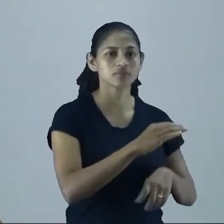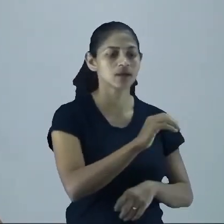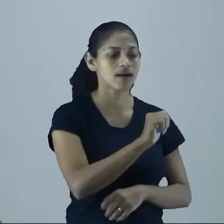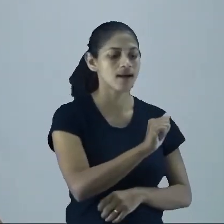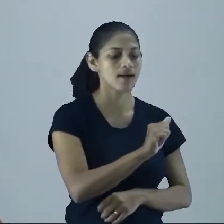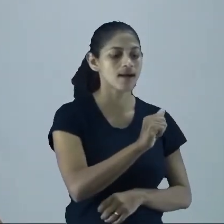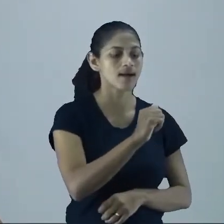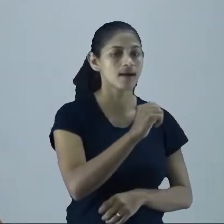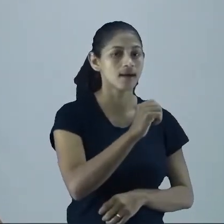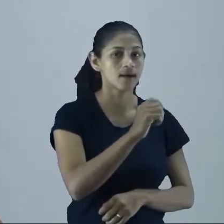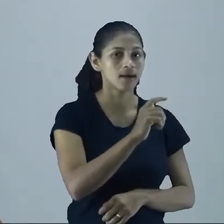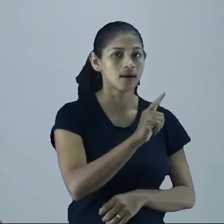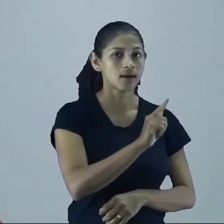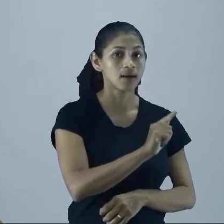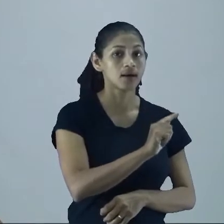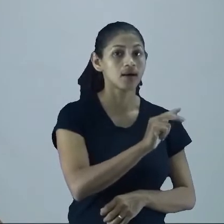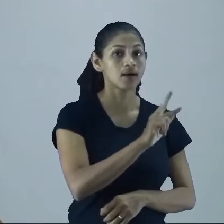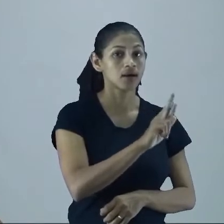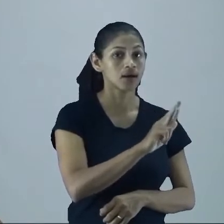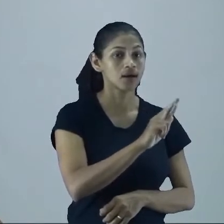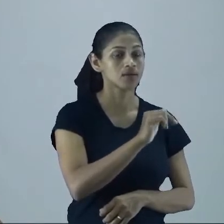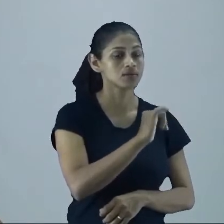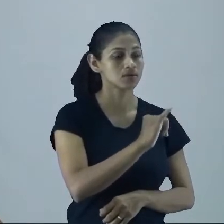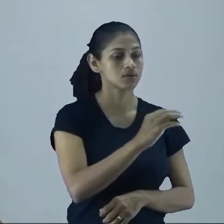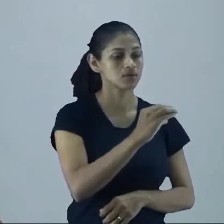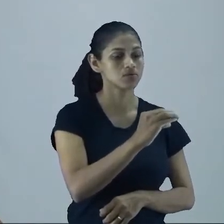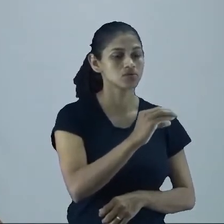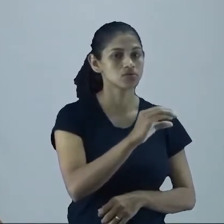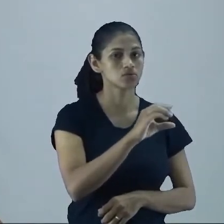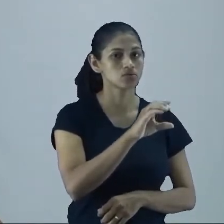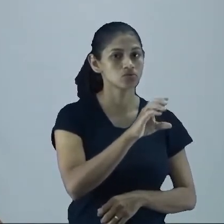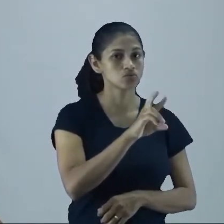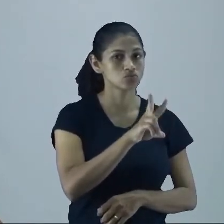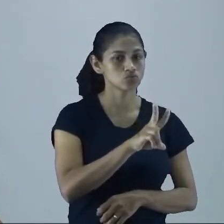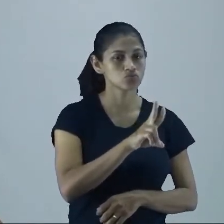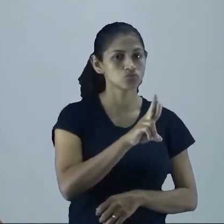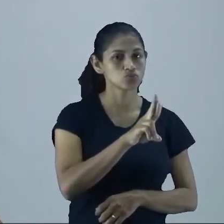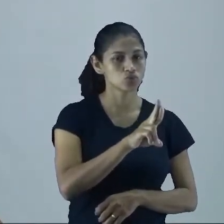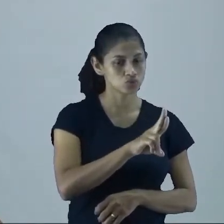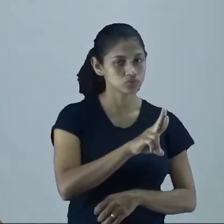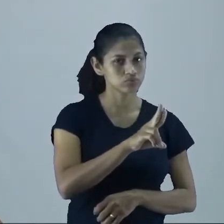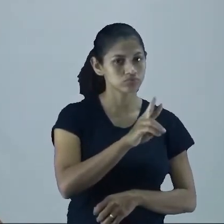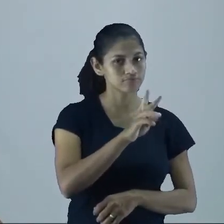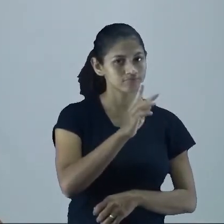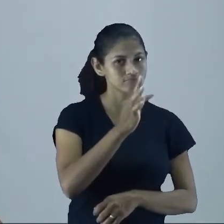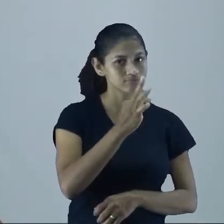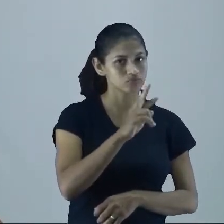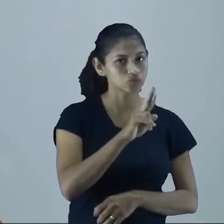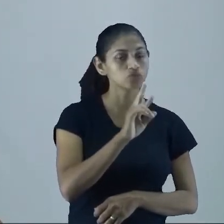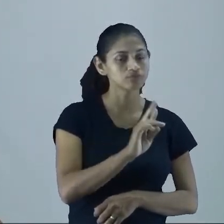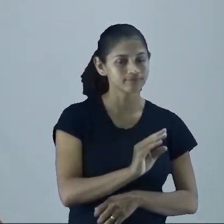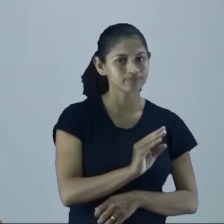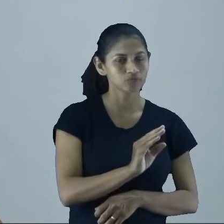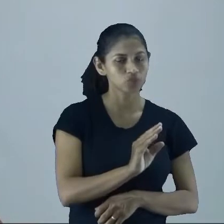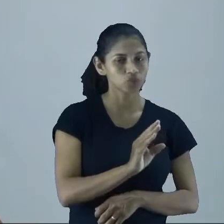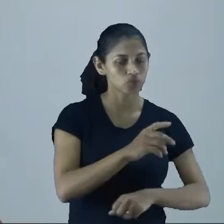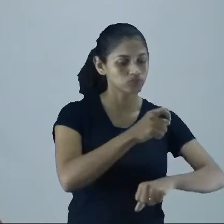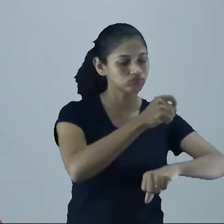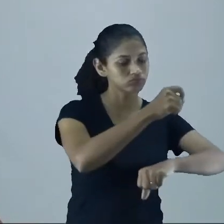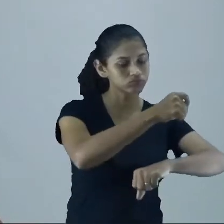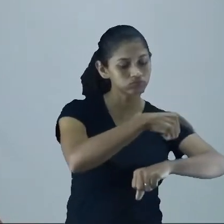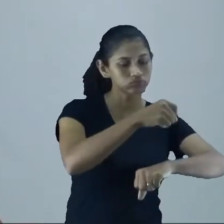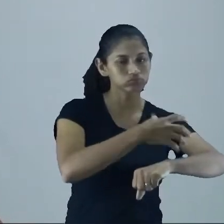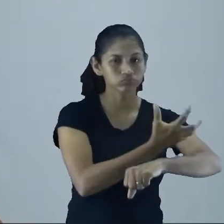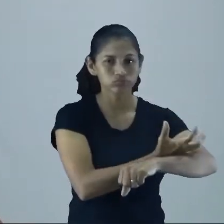de animais, ou elas trabalham na plantação, né? Agricultura ou pecuária. Ou elas vão trabalhar na plantação